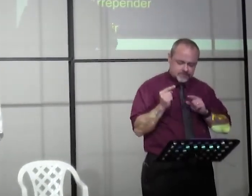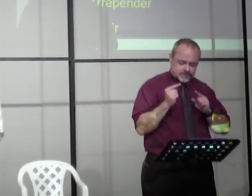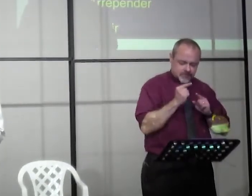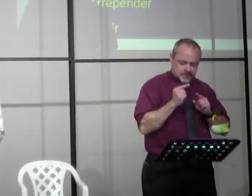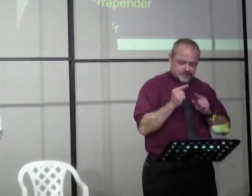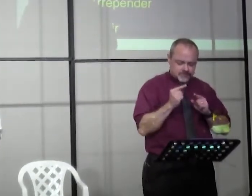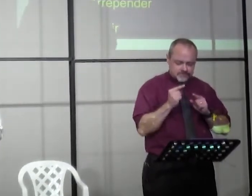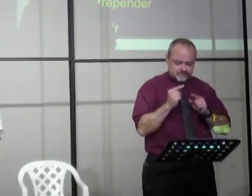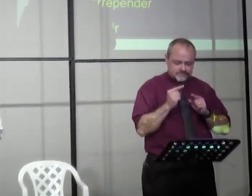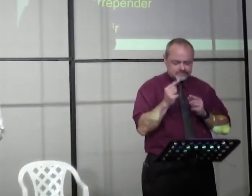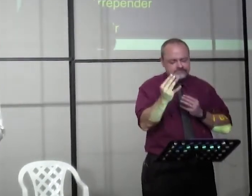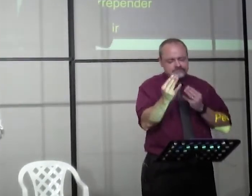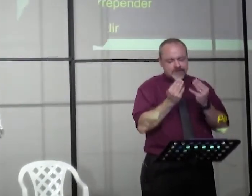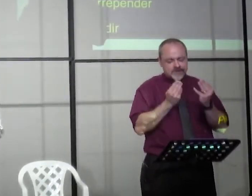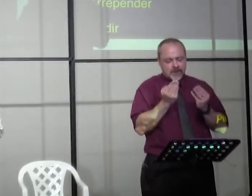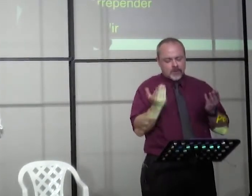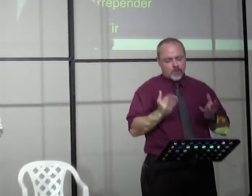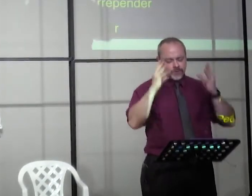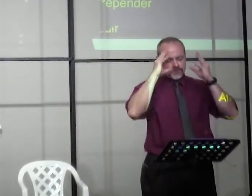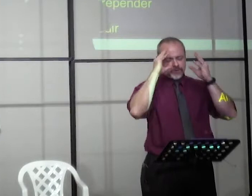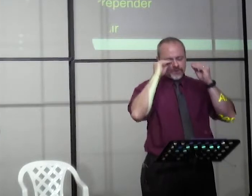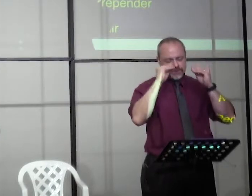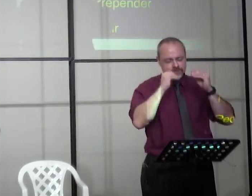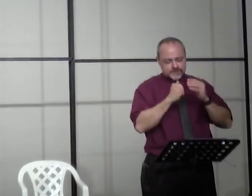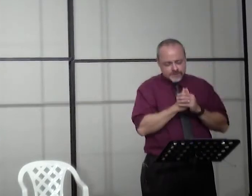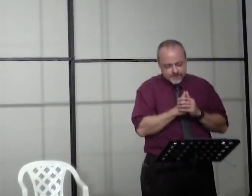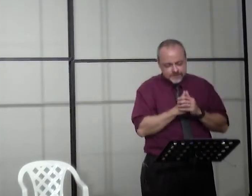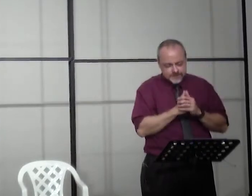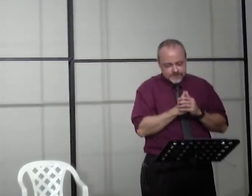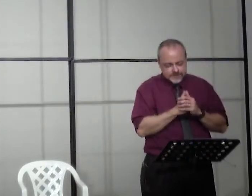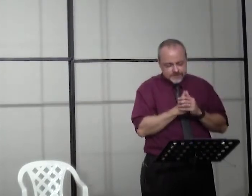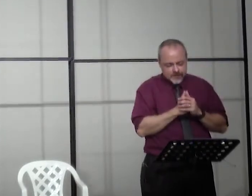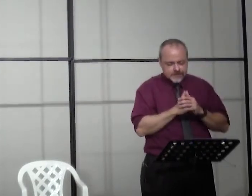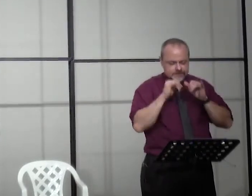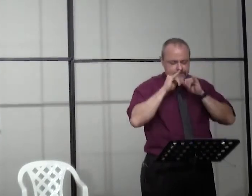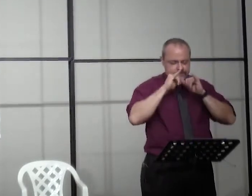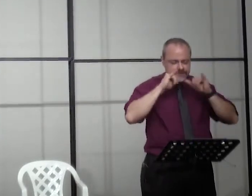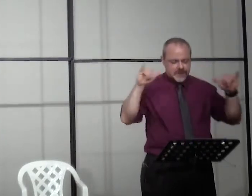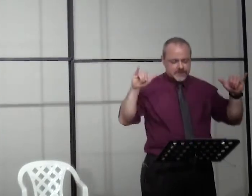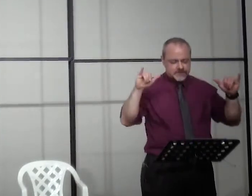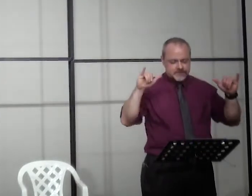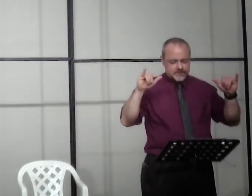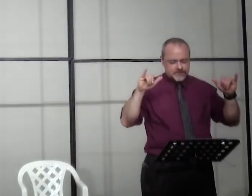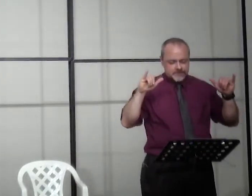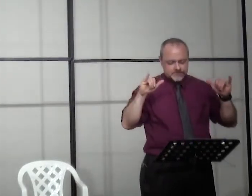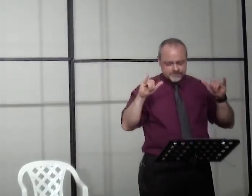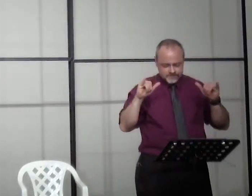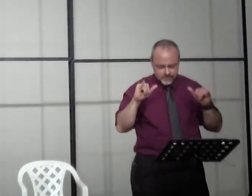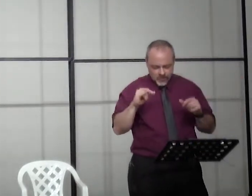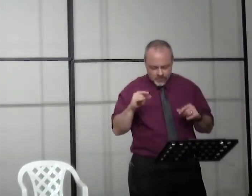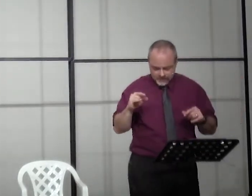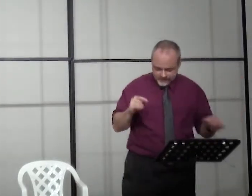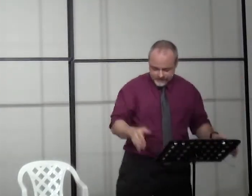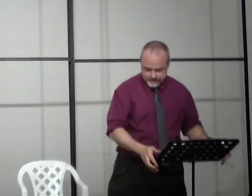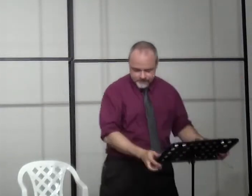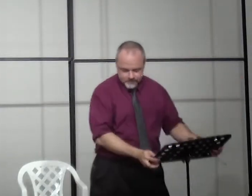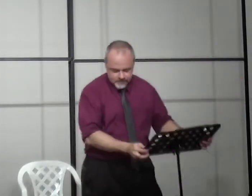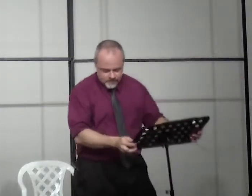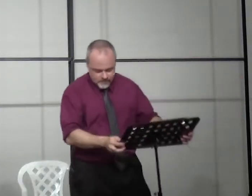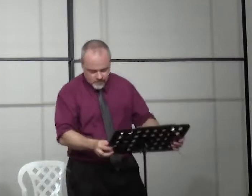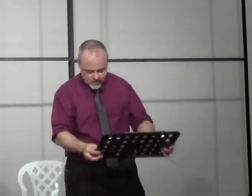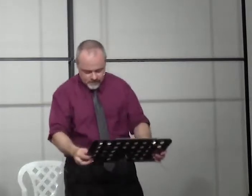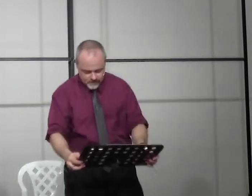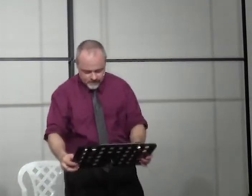ministério hoje à noite, essa mensagem. E você pode receber